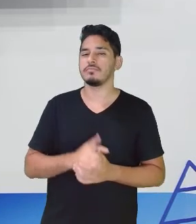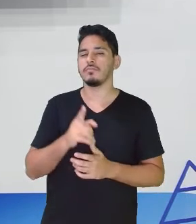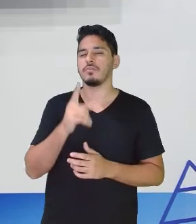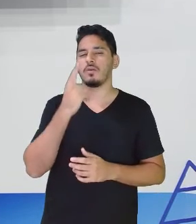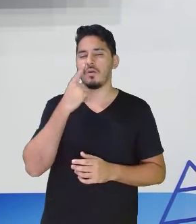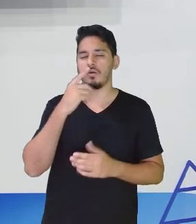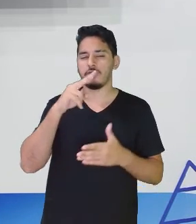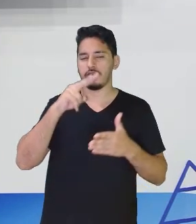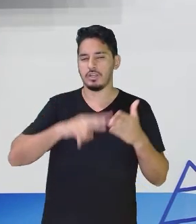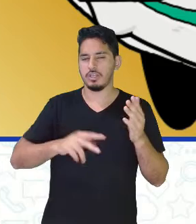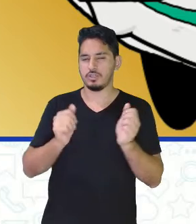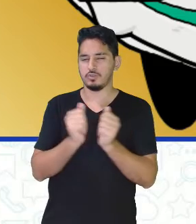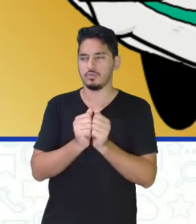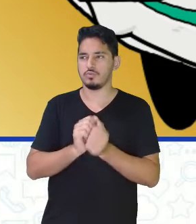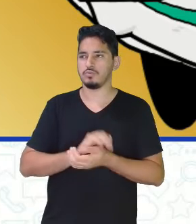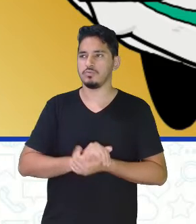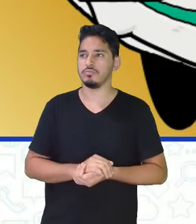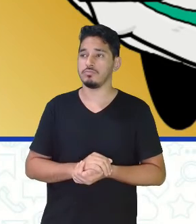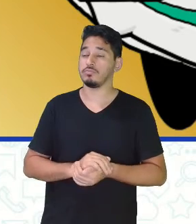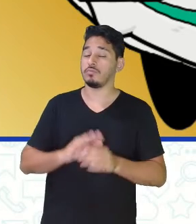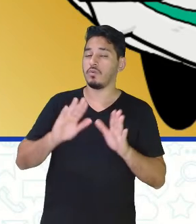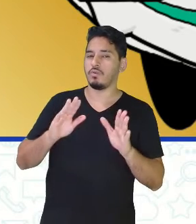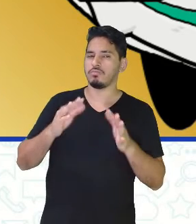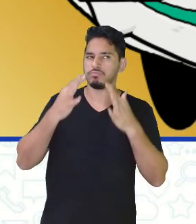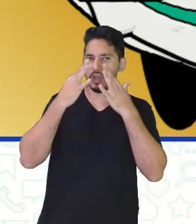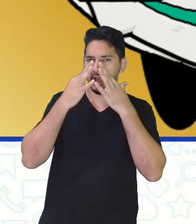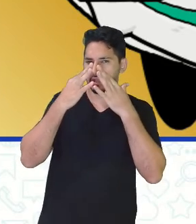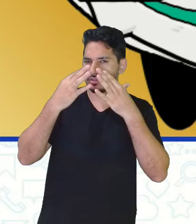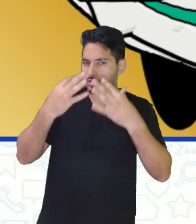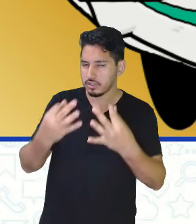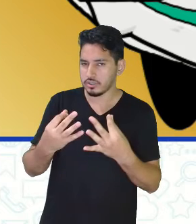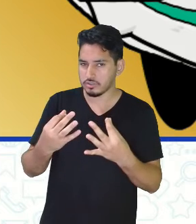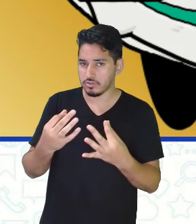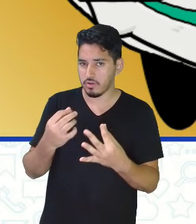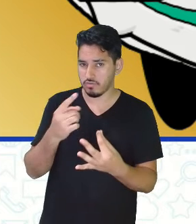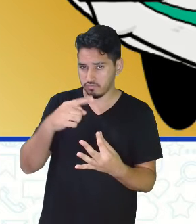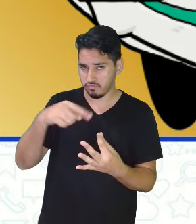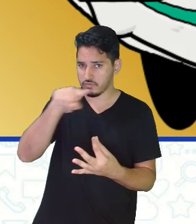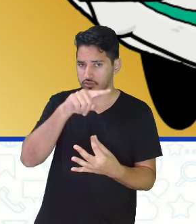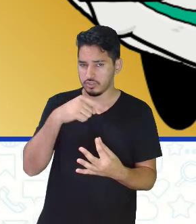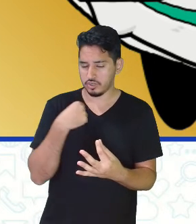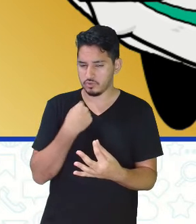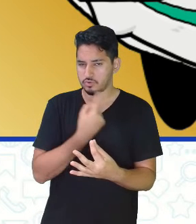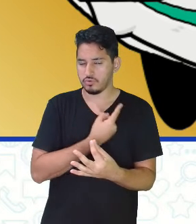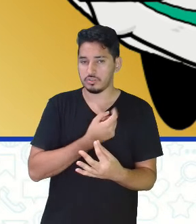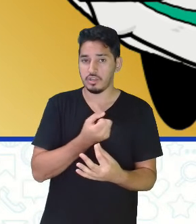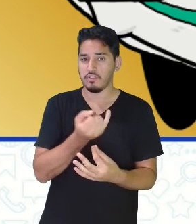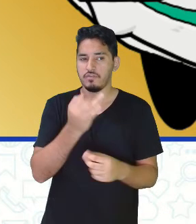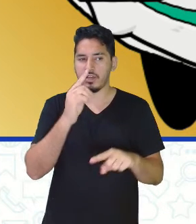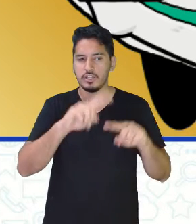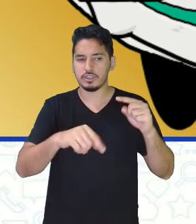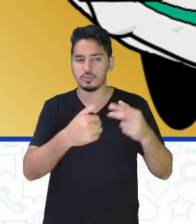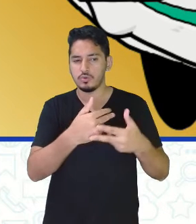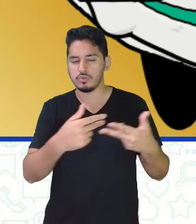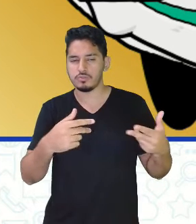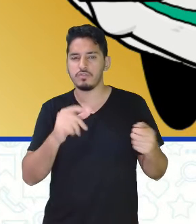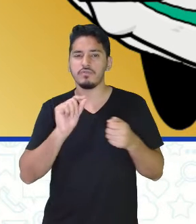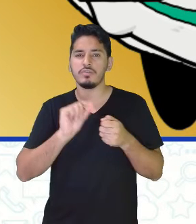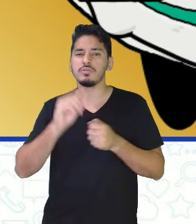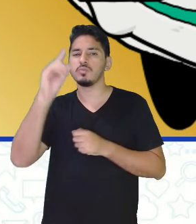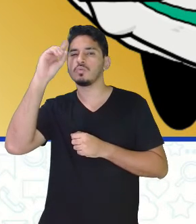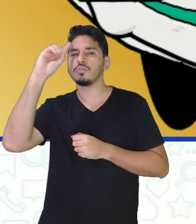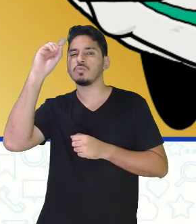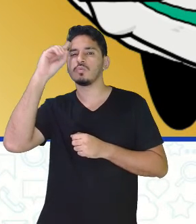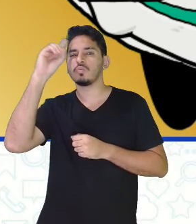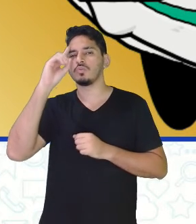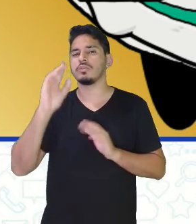comigo essa leitura. Que tal ficarmos atentos e atentas às diversas atividades que realizamos